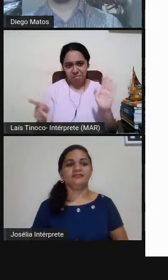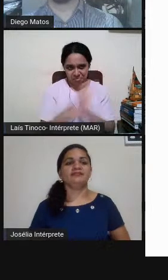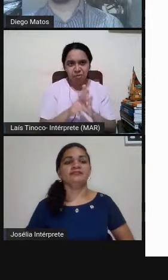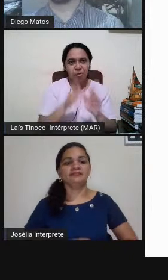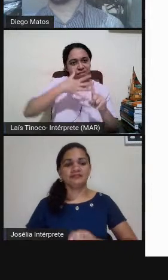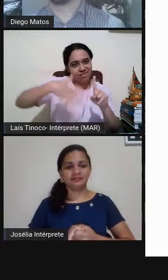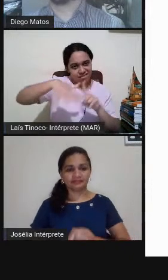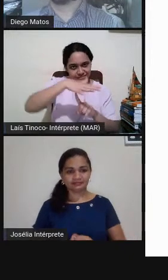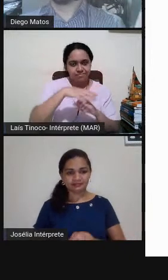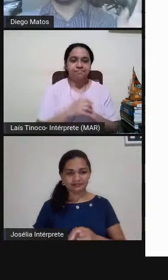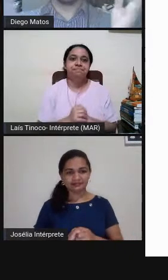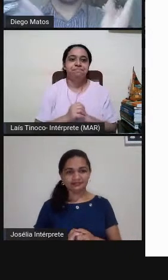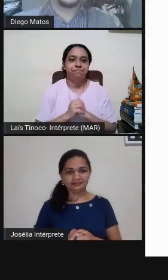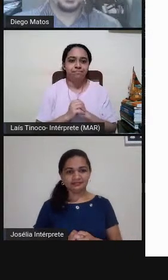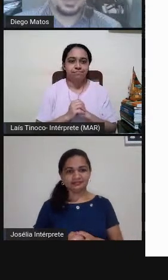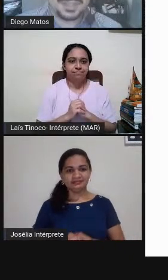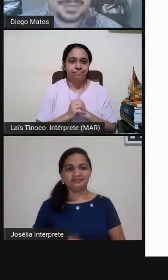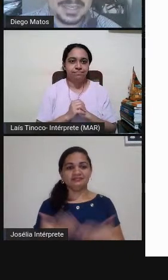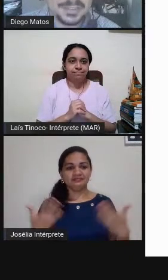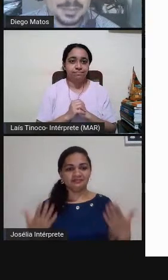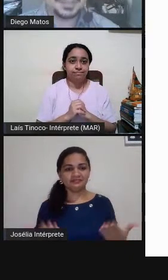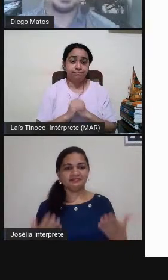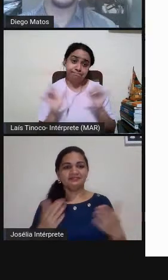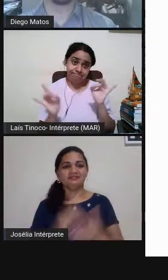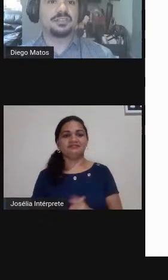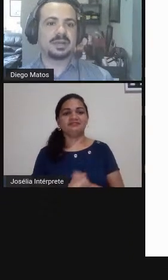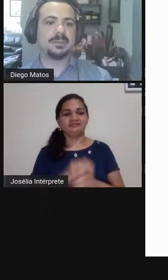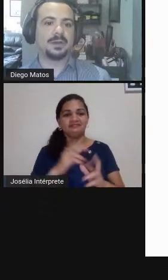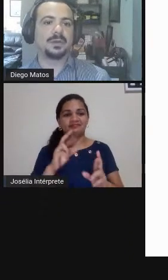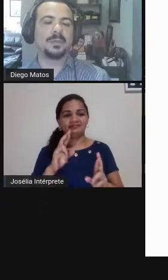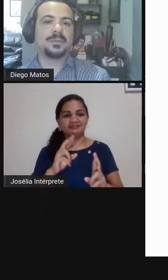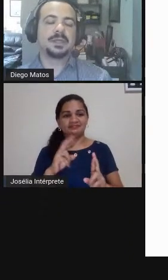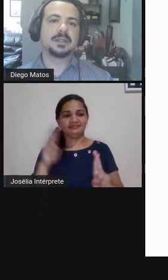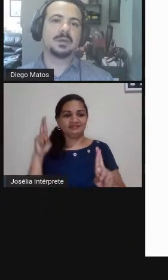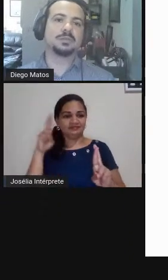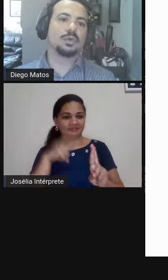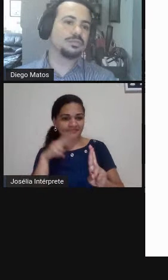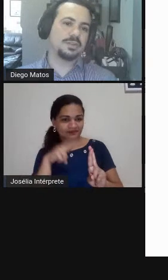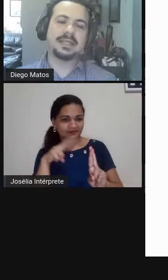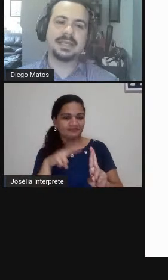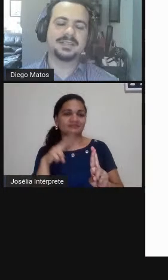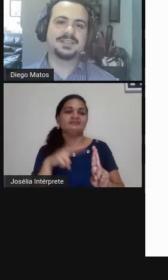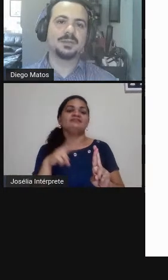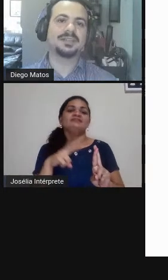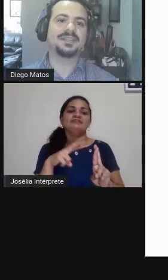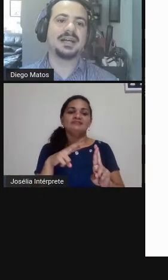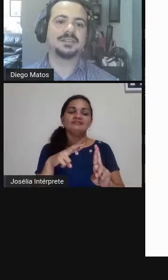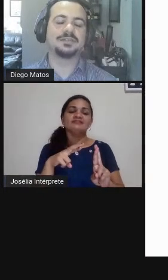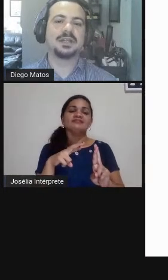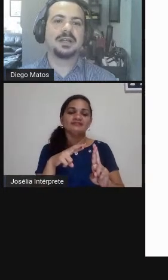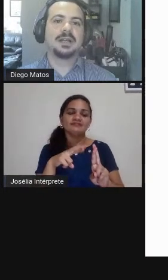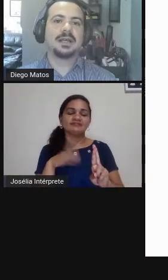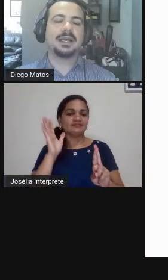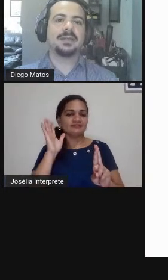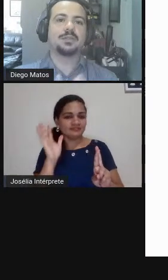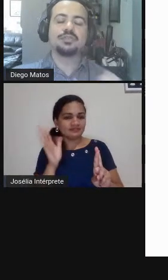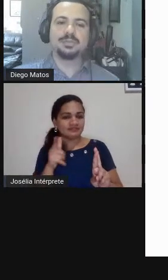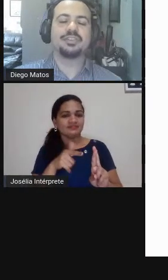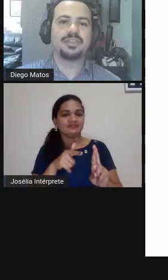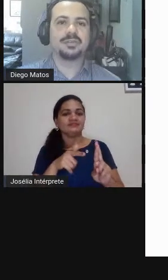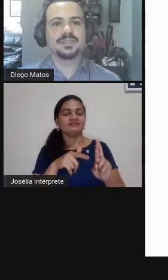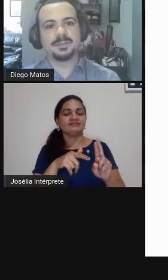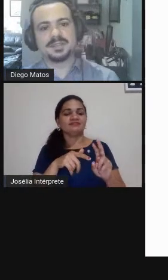tá E essas são as referências principais que a gente trabalhou então todos os ads são baseados